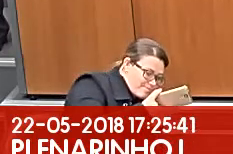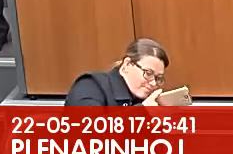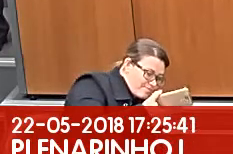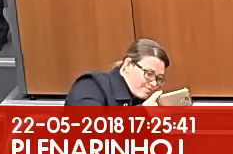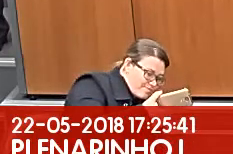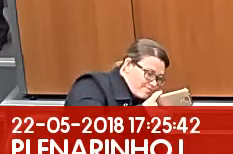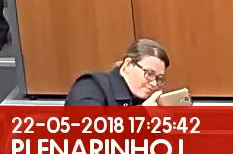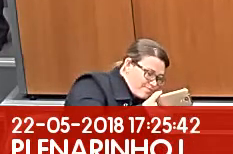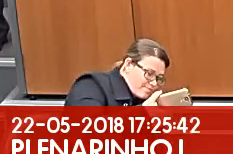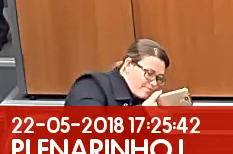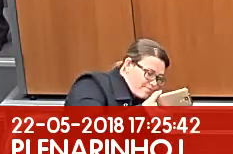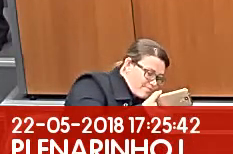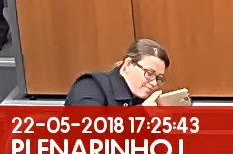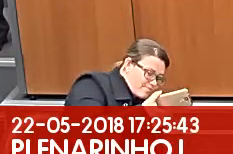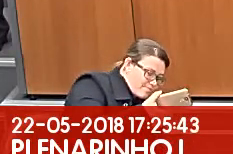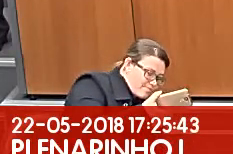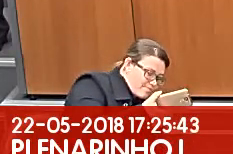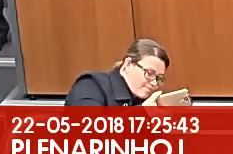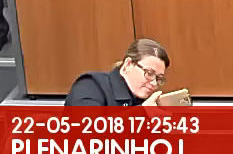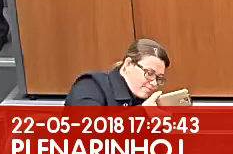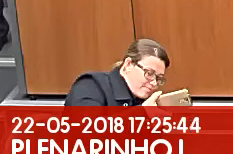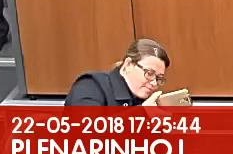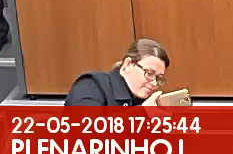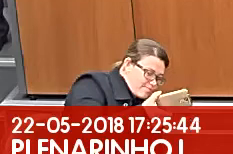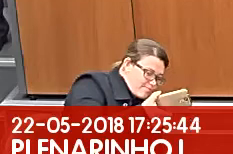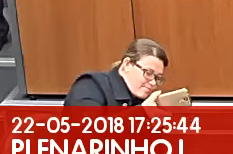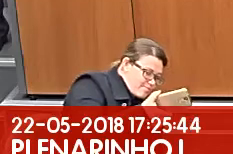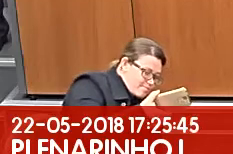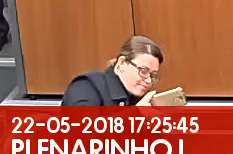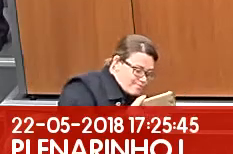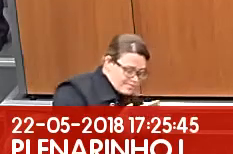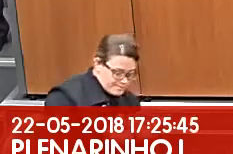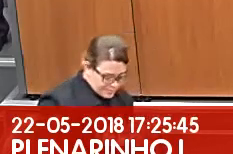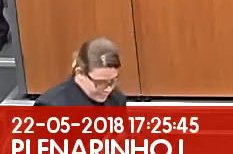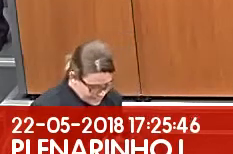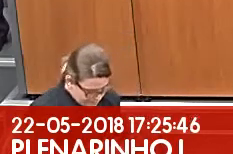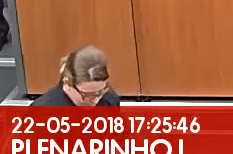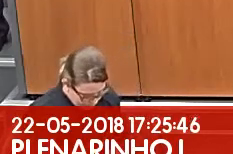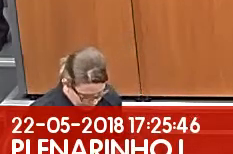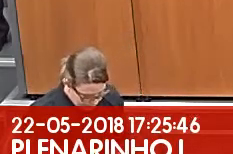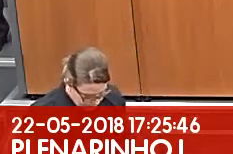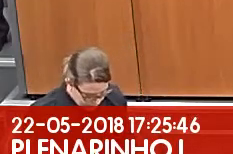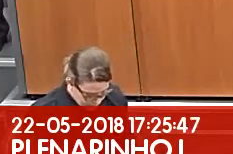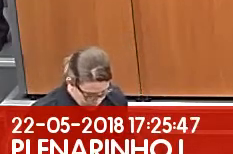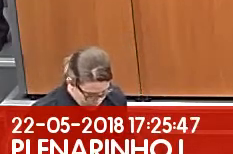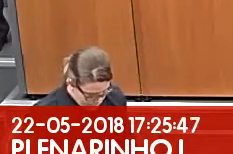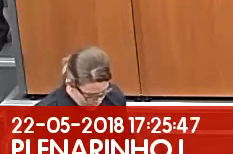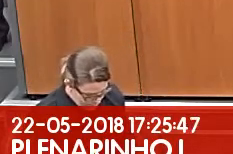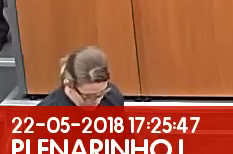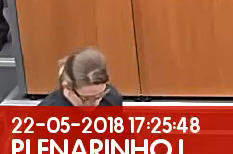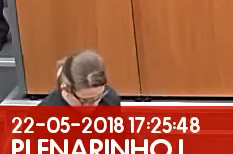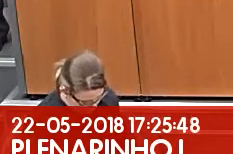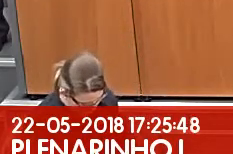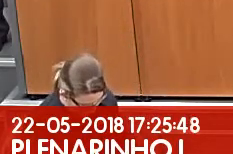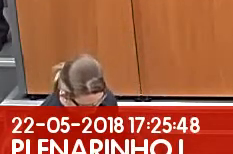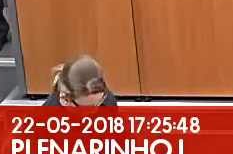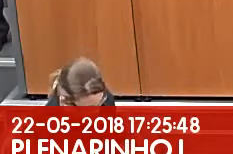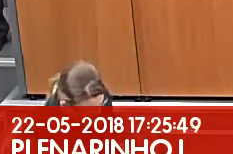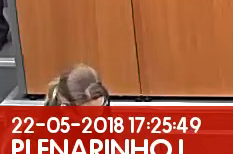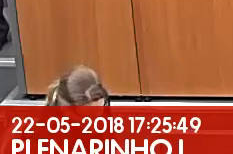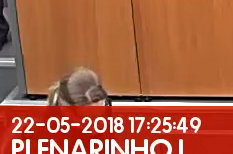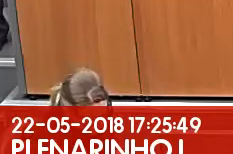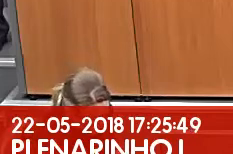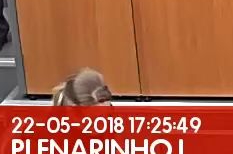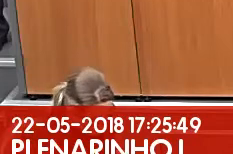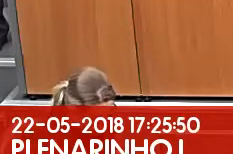era pequeno, na alfabetização, quando ele entrou no ensino médio, não foi dada